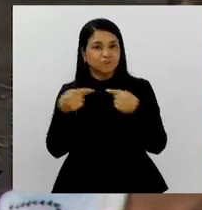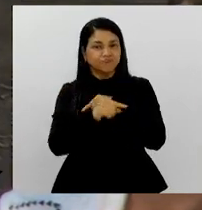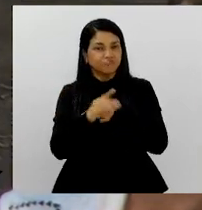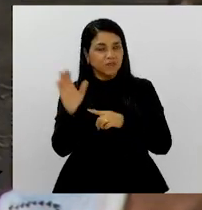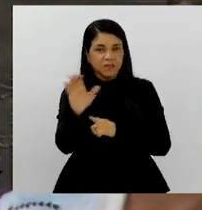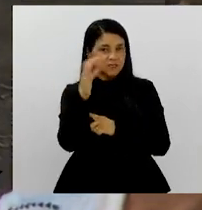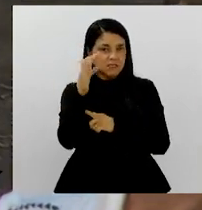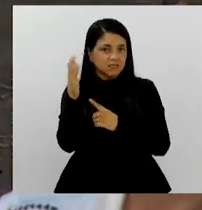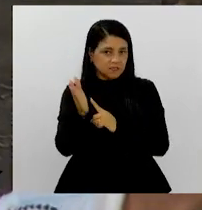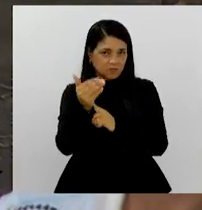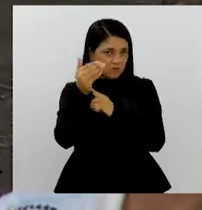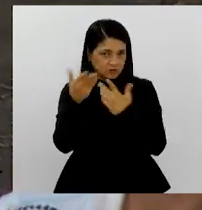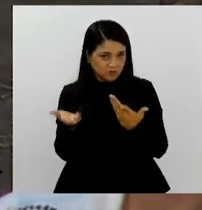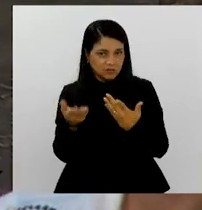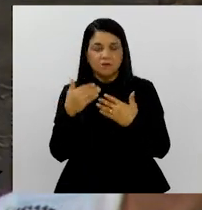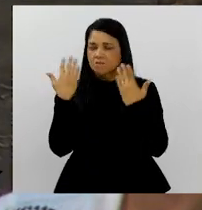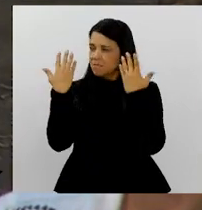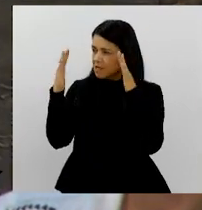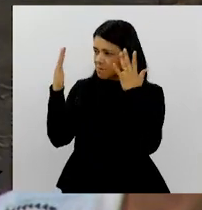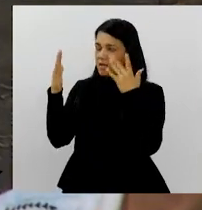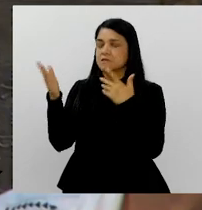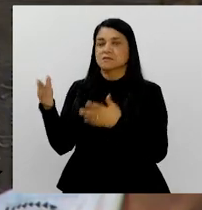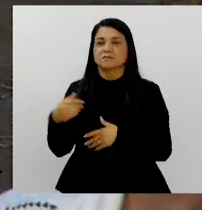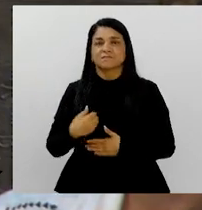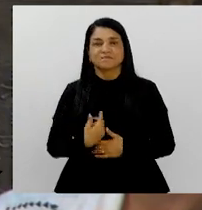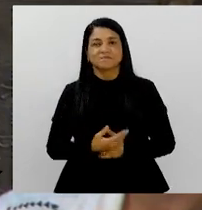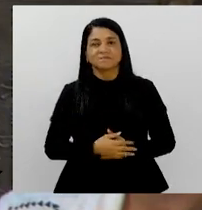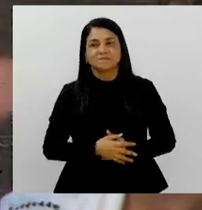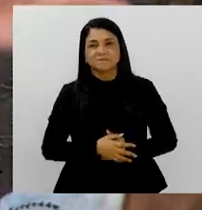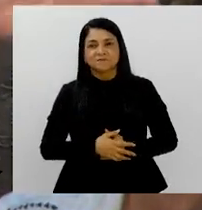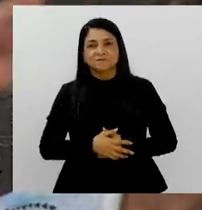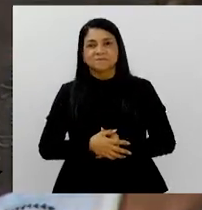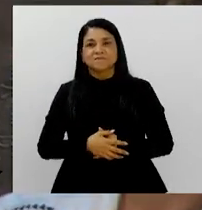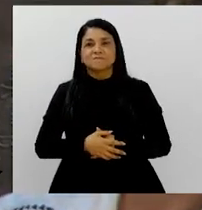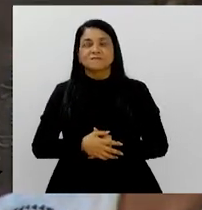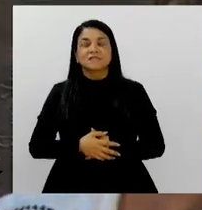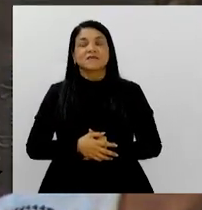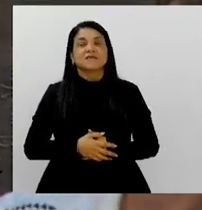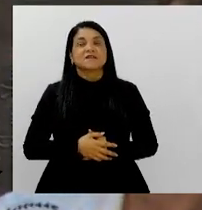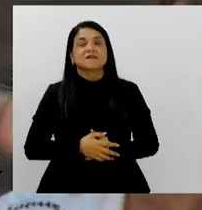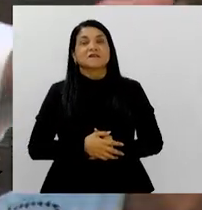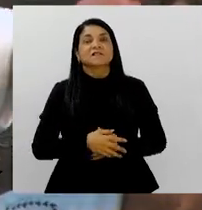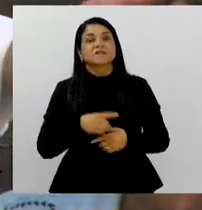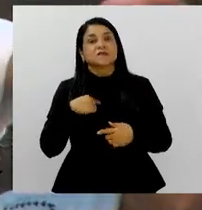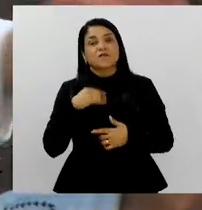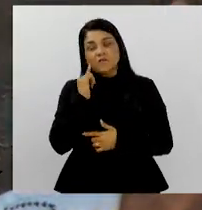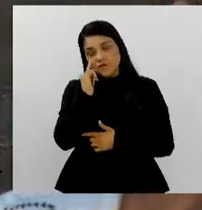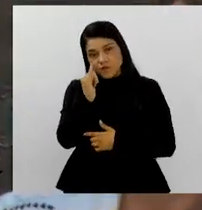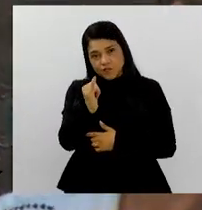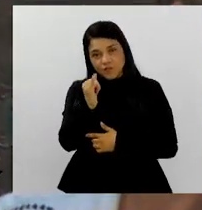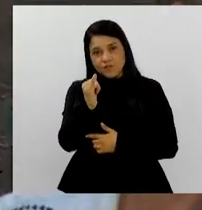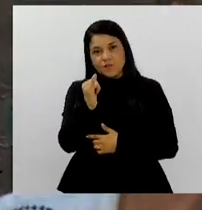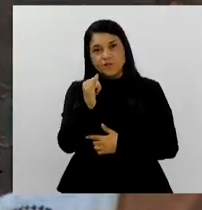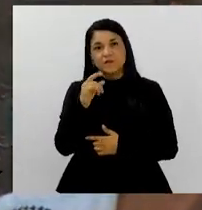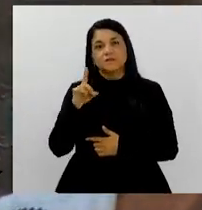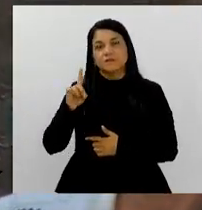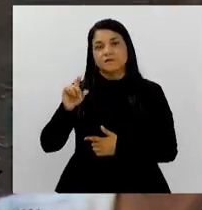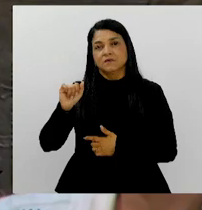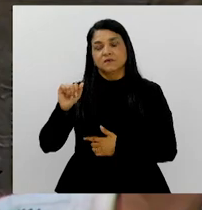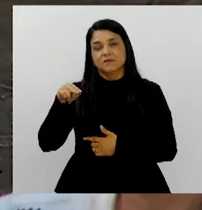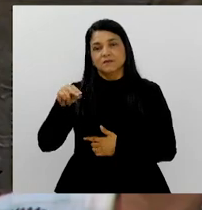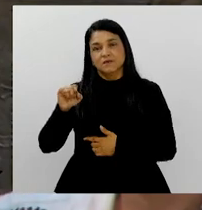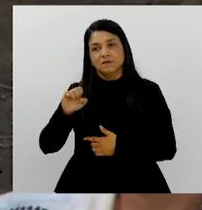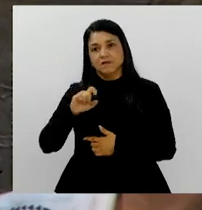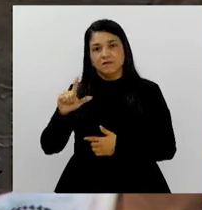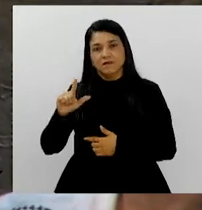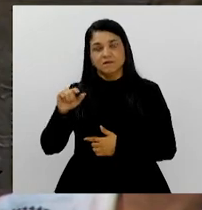Parabéns, Dani. Grande companheira. Queria também falar da Daniela Bartos, porque nós fizemos